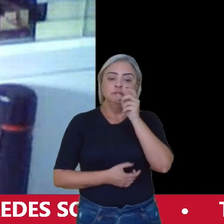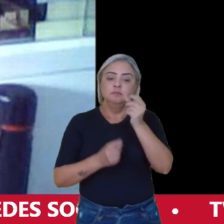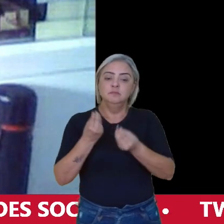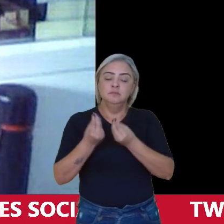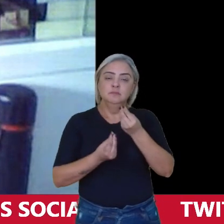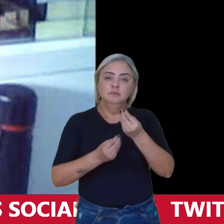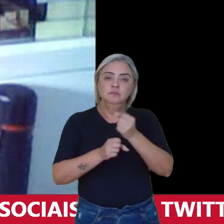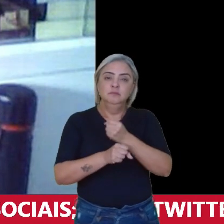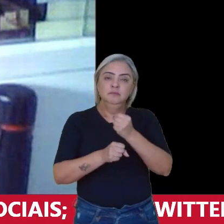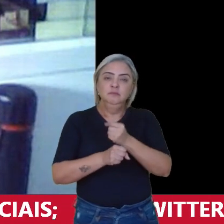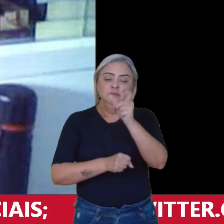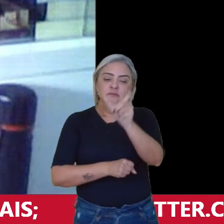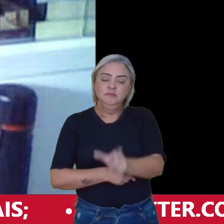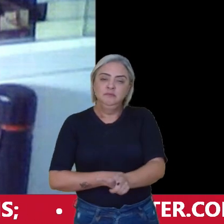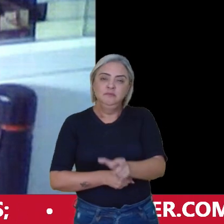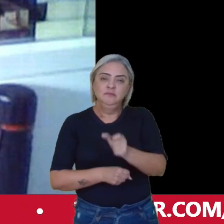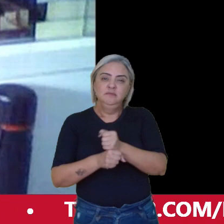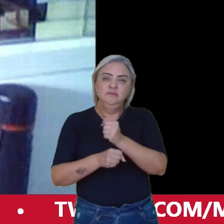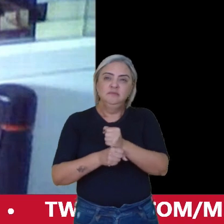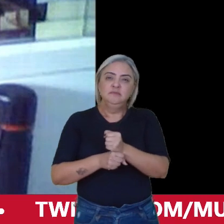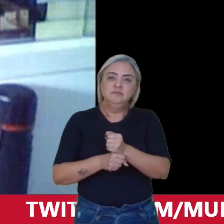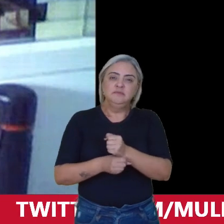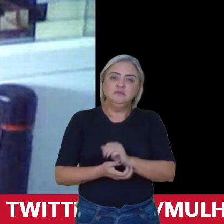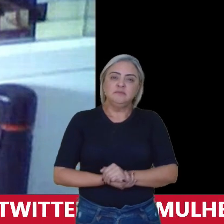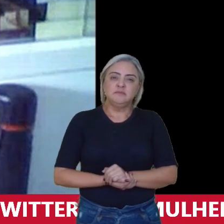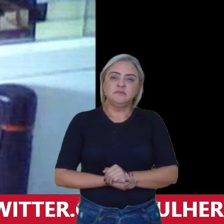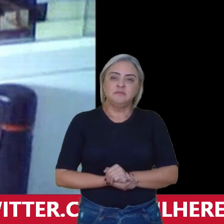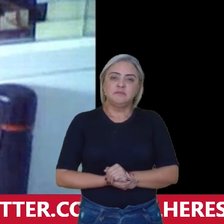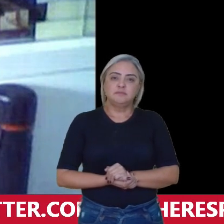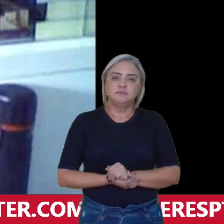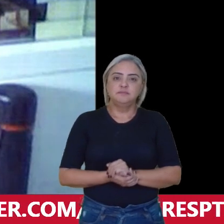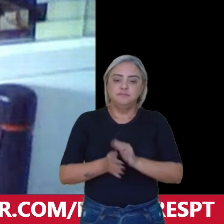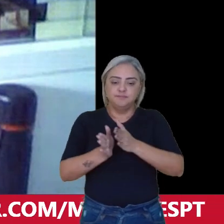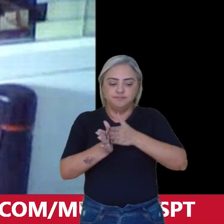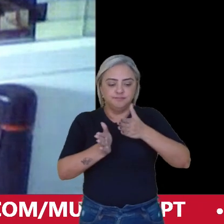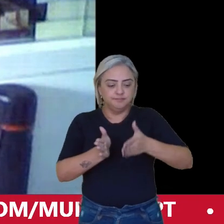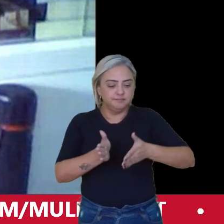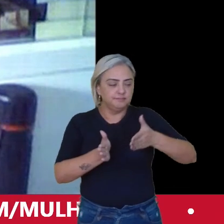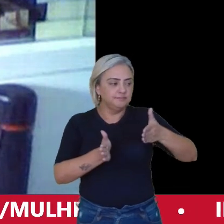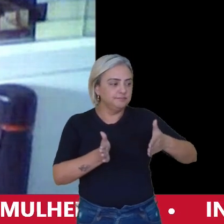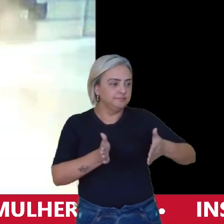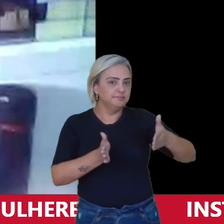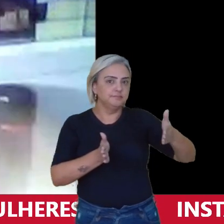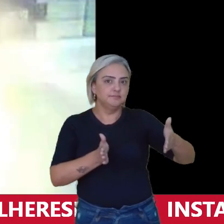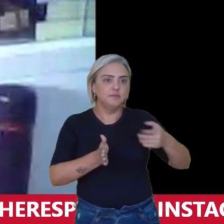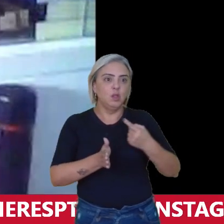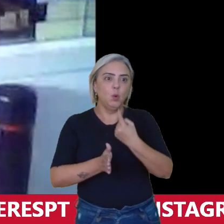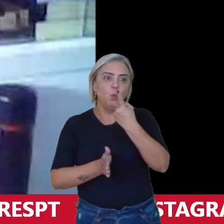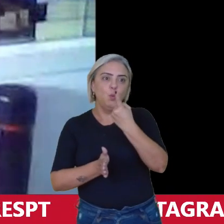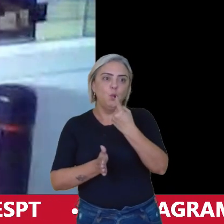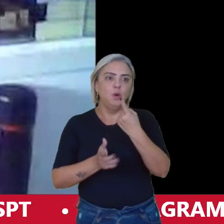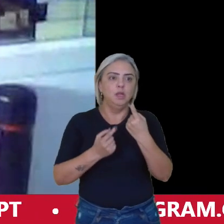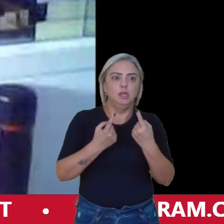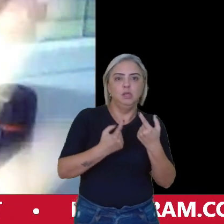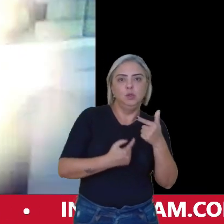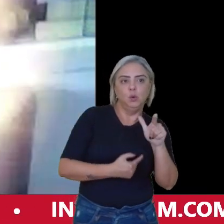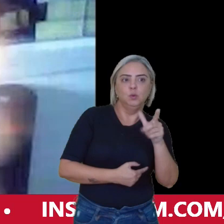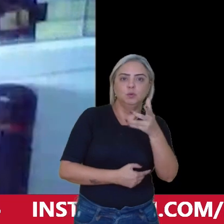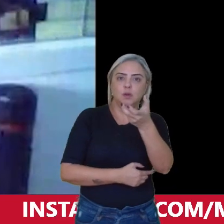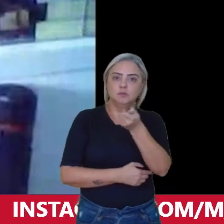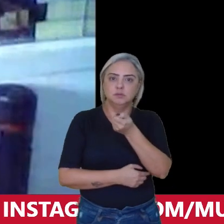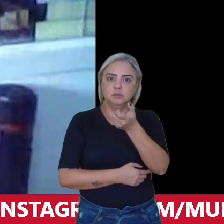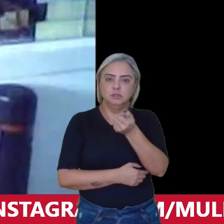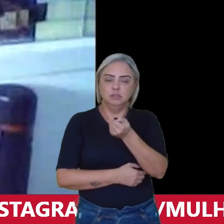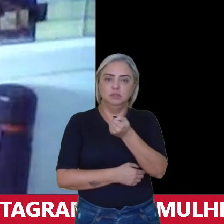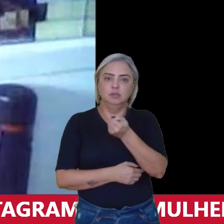ele foi construído, a maneira em que os lapsos de tempo que nós tivemos entre um e outro auxílio,